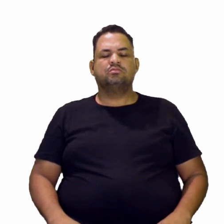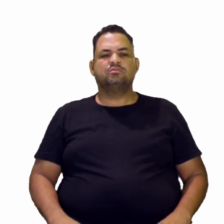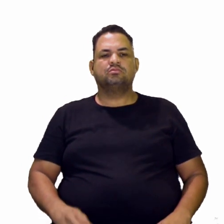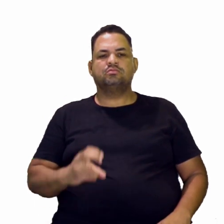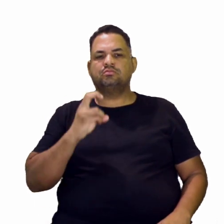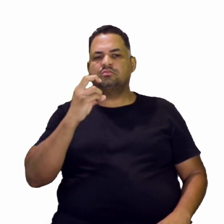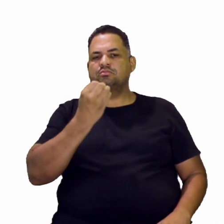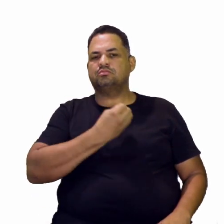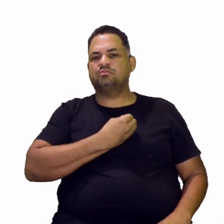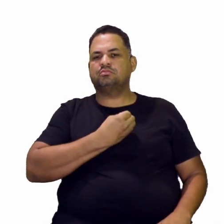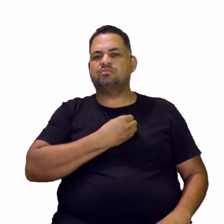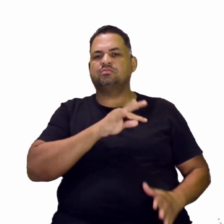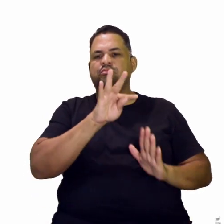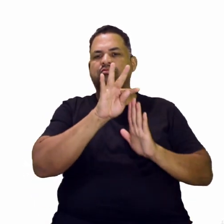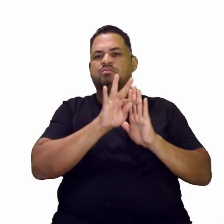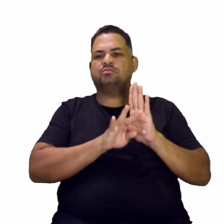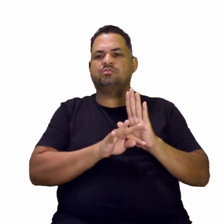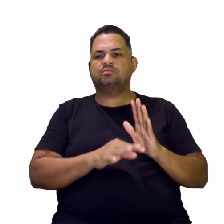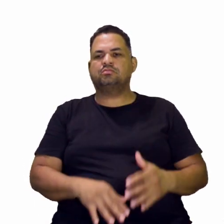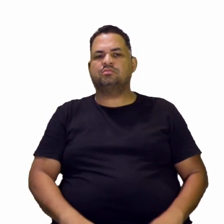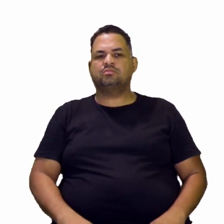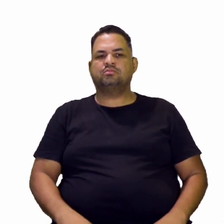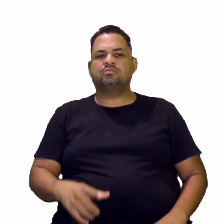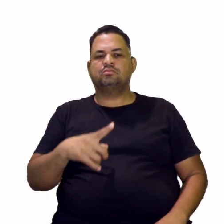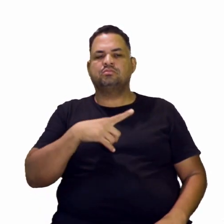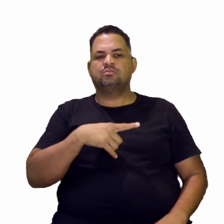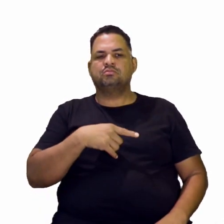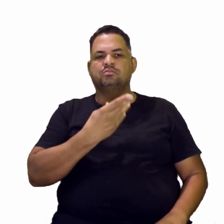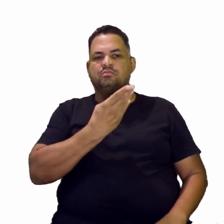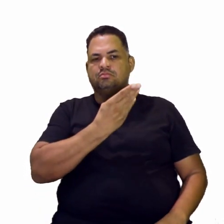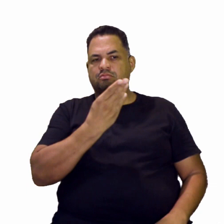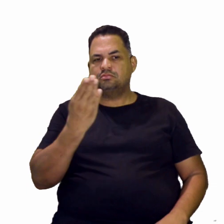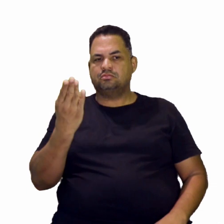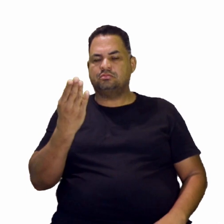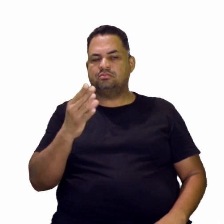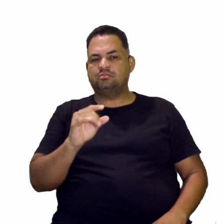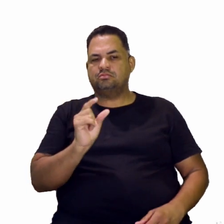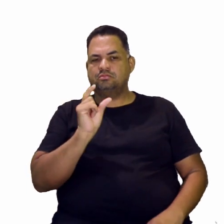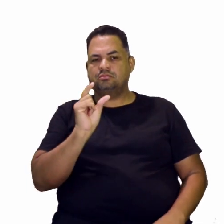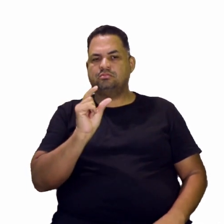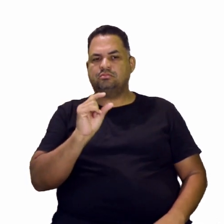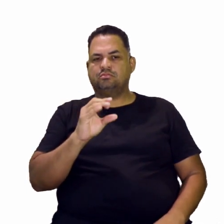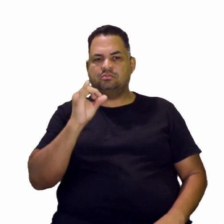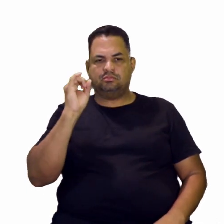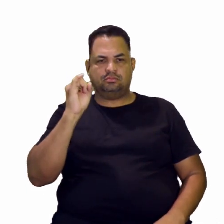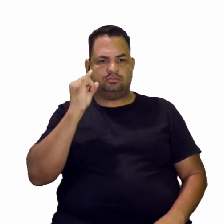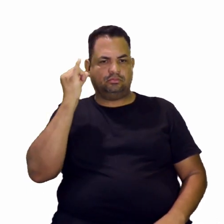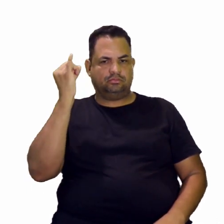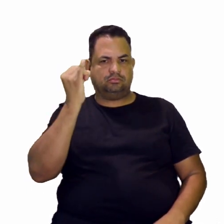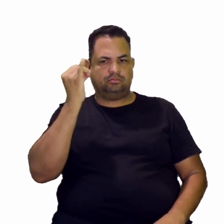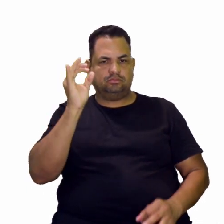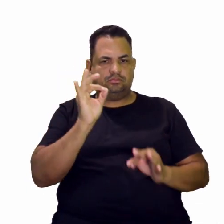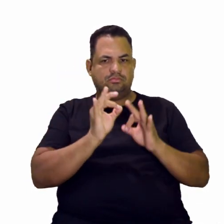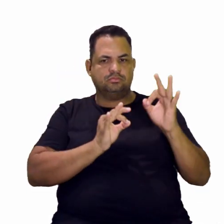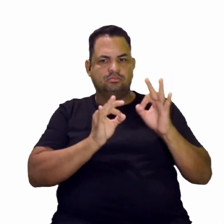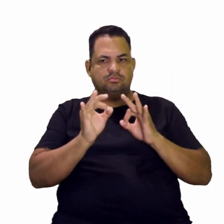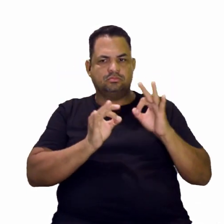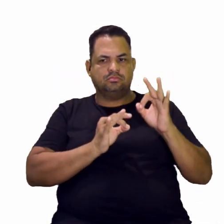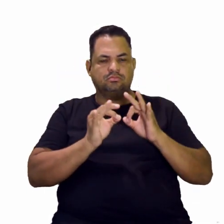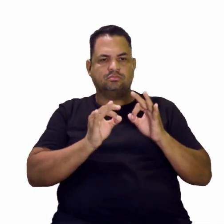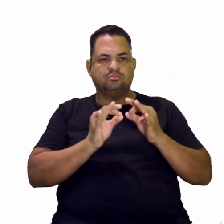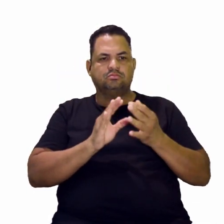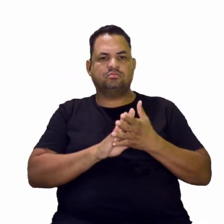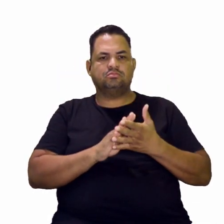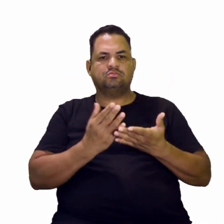5. No texto a seguir, estão em negrito termos correspondentes aos diferentes níveis de organização utilizados na